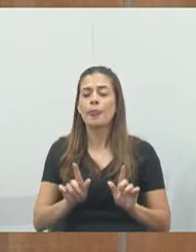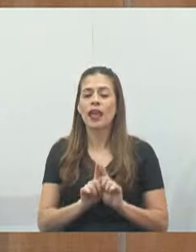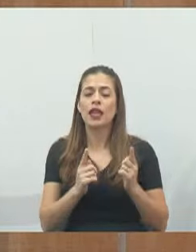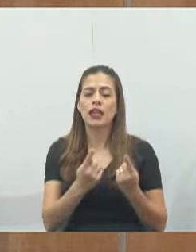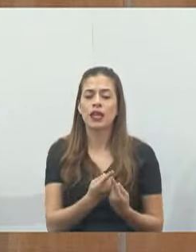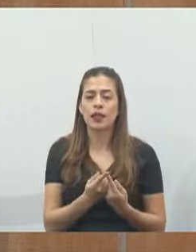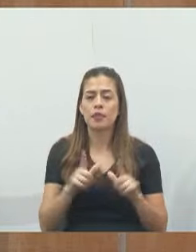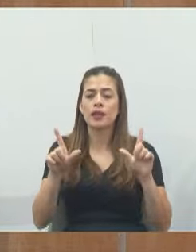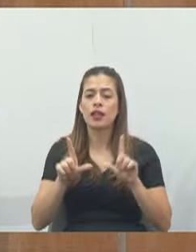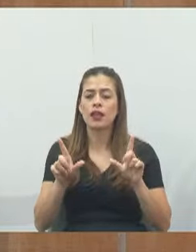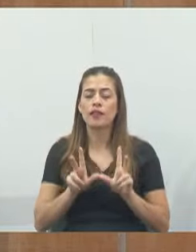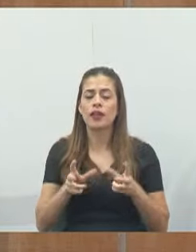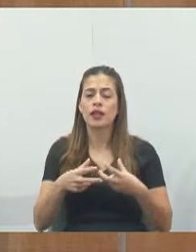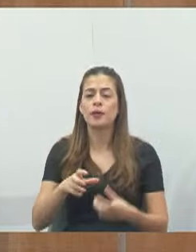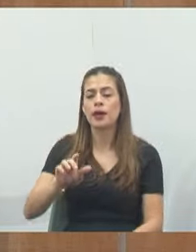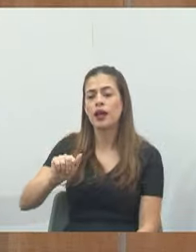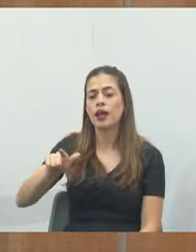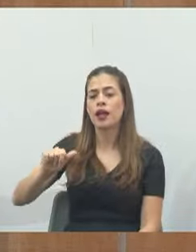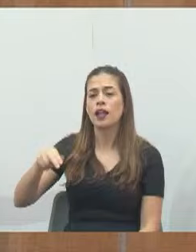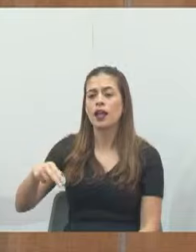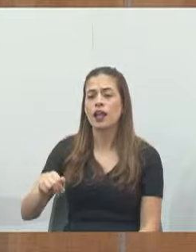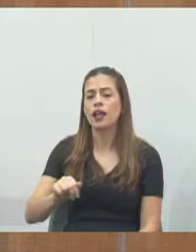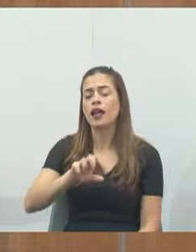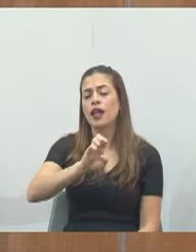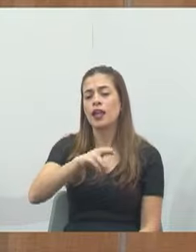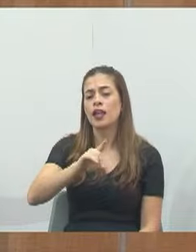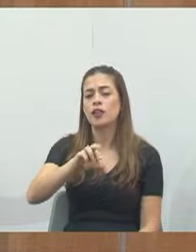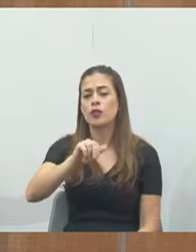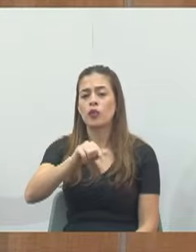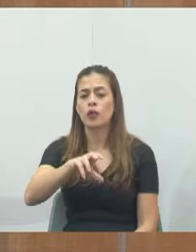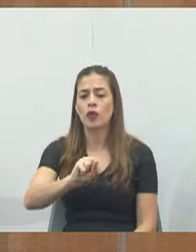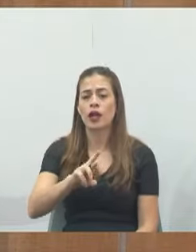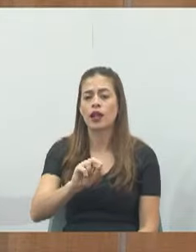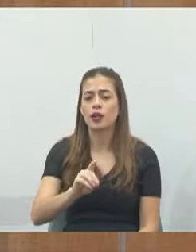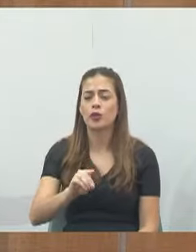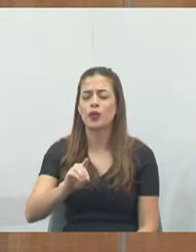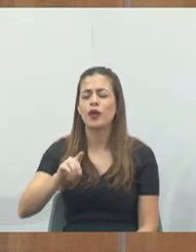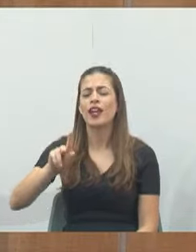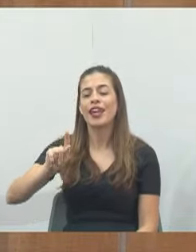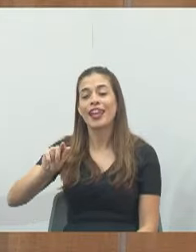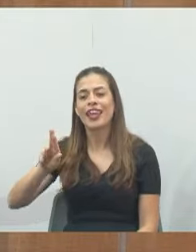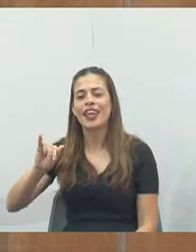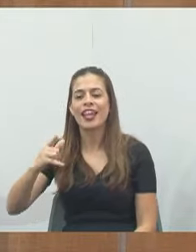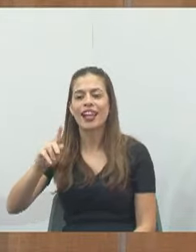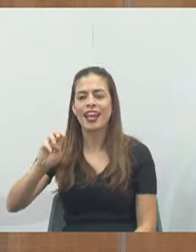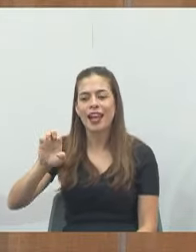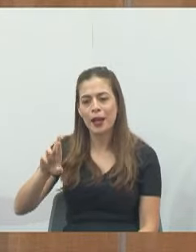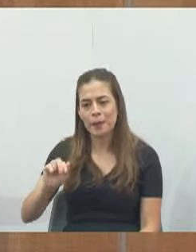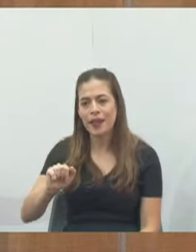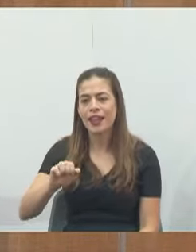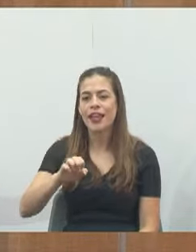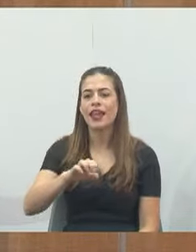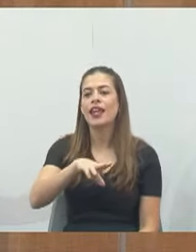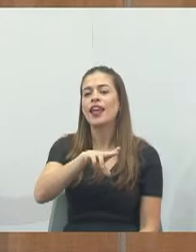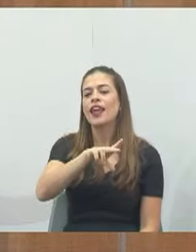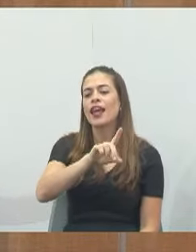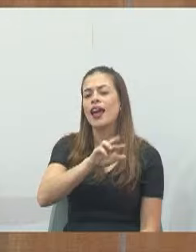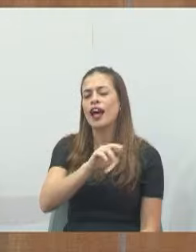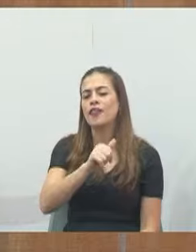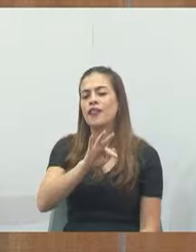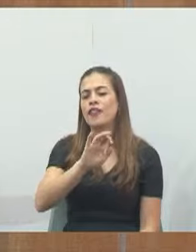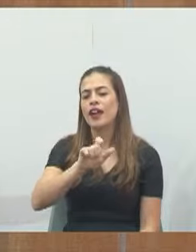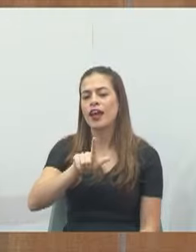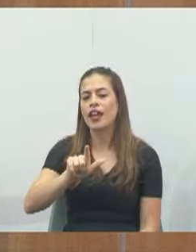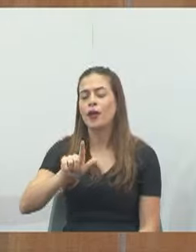o Alan Tomé, Eduardo Assis, Guilherme Augusto, Humberto Cunha e Rafael Santos. O meu muito